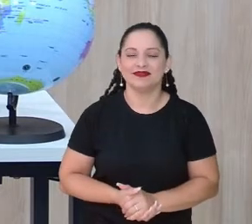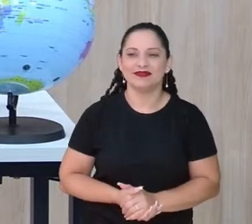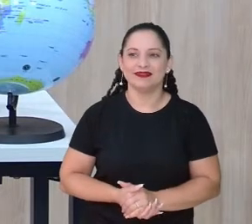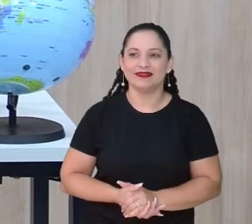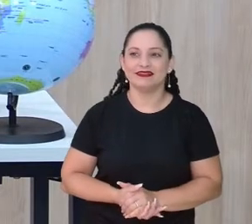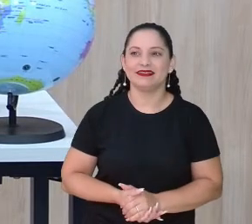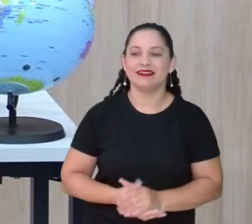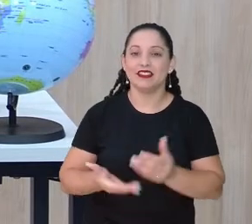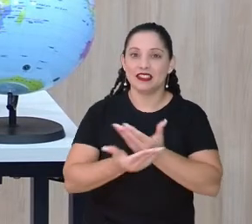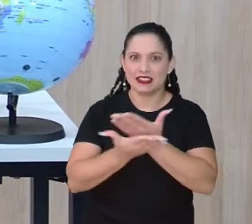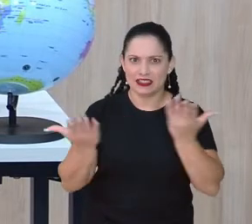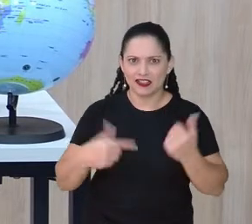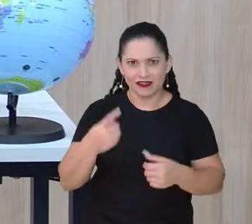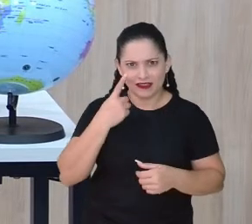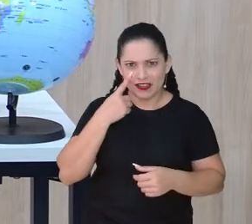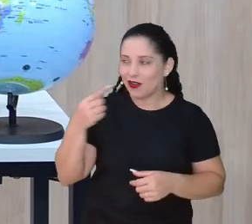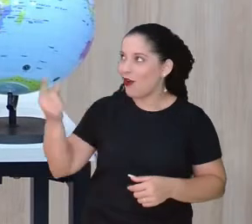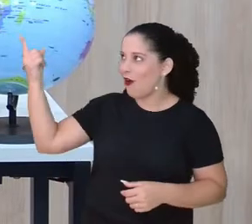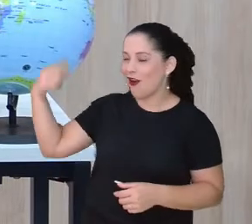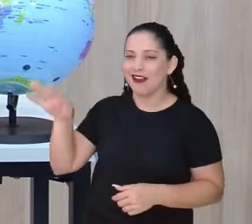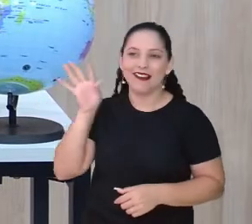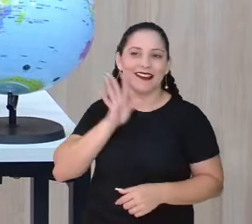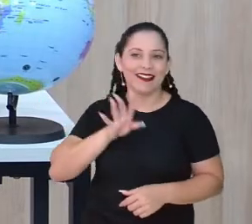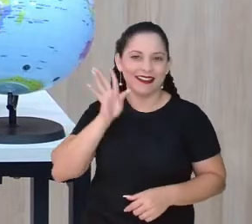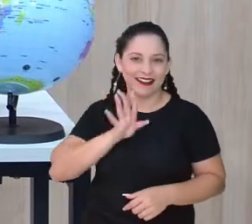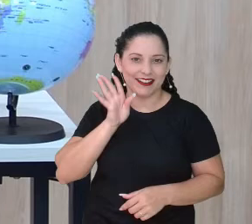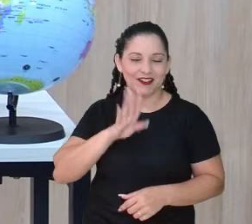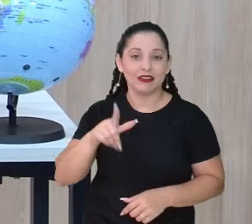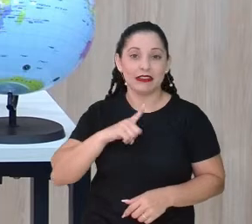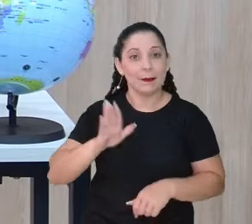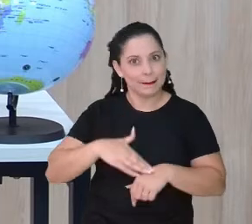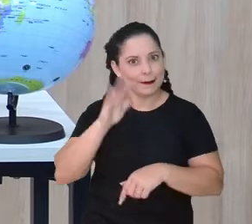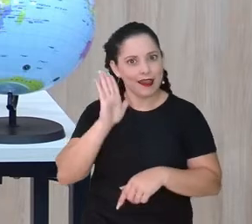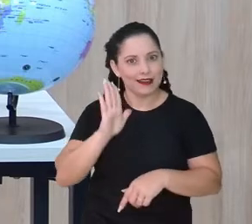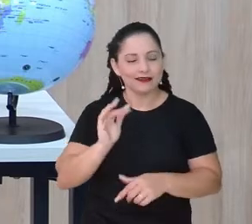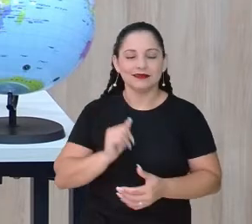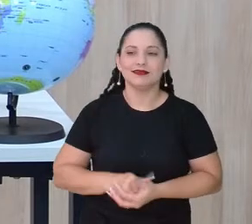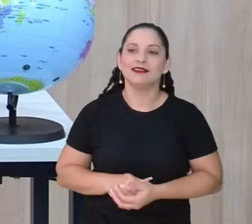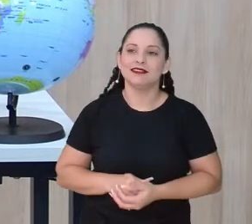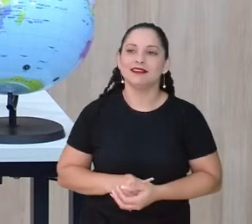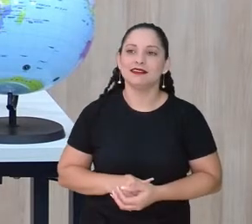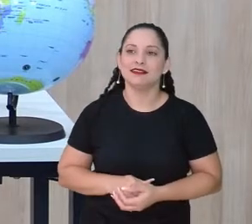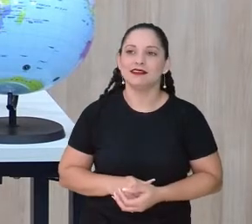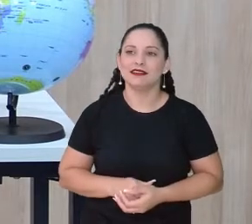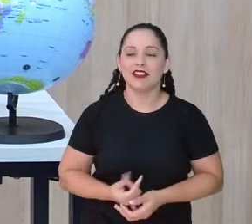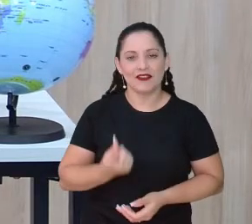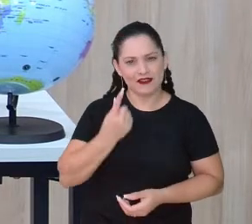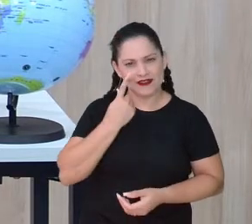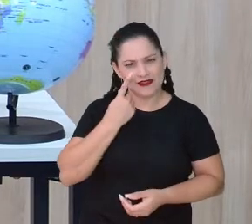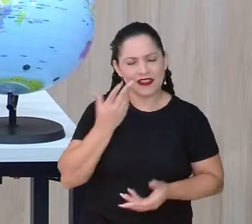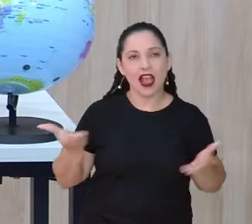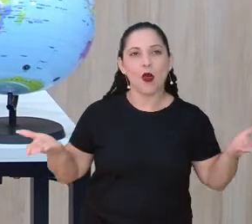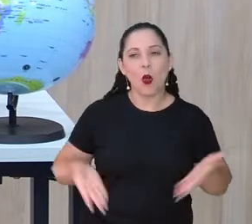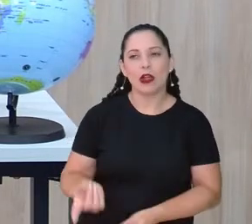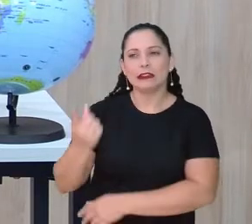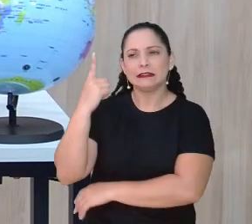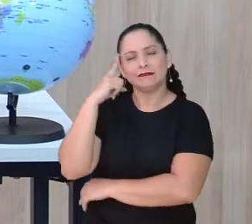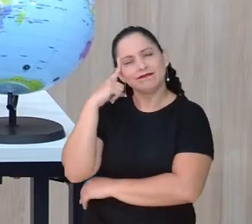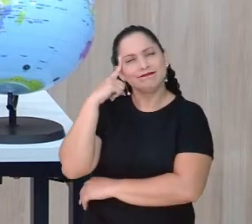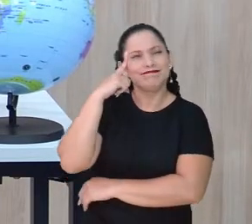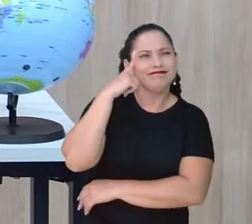Olha, eu acho que vocês viram, ficou bem legal. Mas tem mais. Agora, veja o que eu estou aqui pensando,